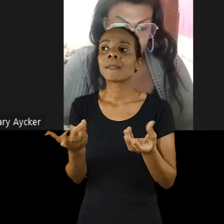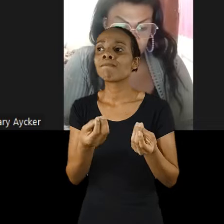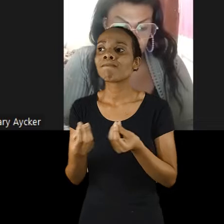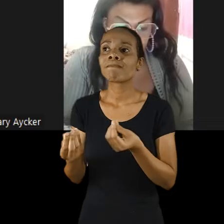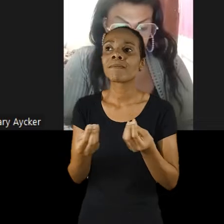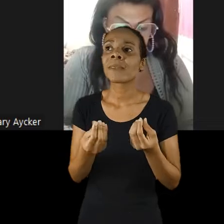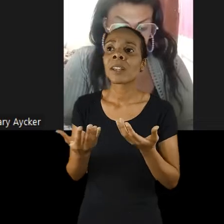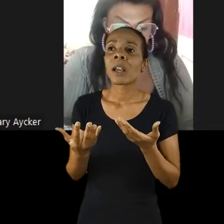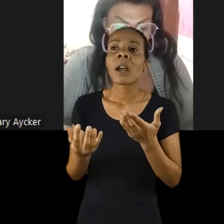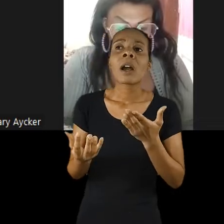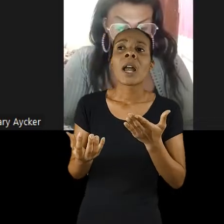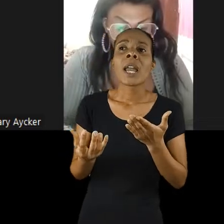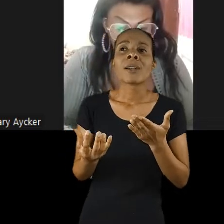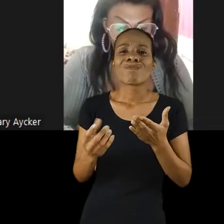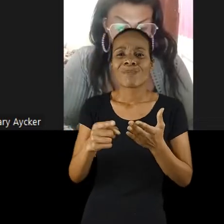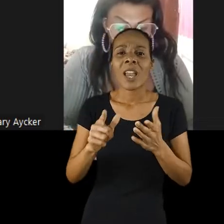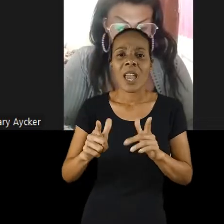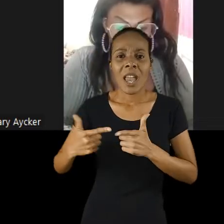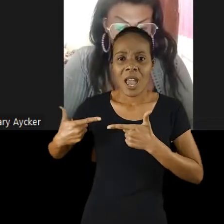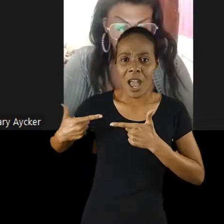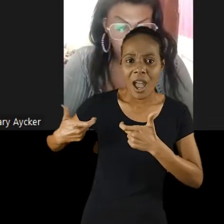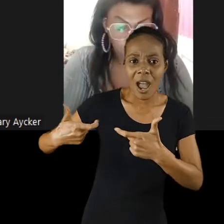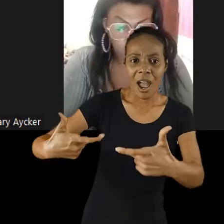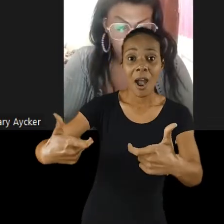as suas próprias armas de guerrilha?